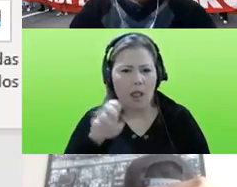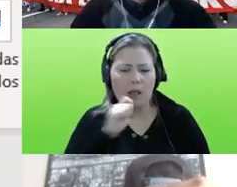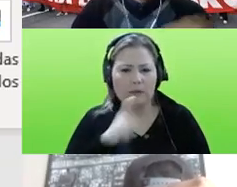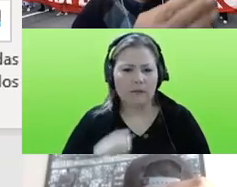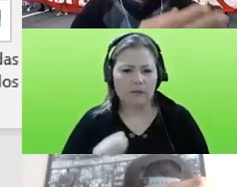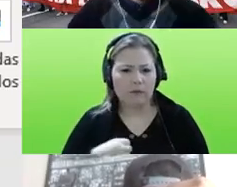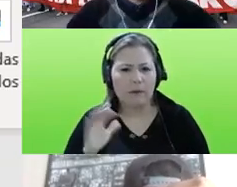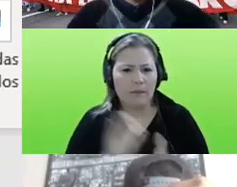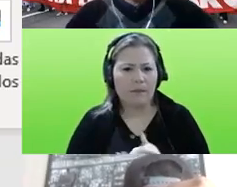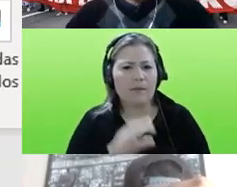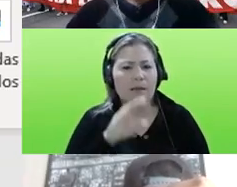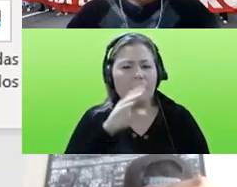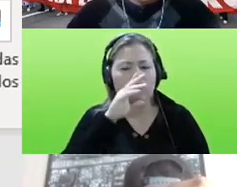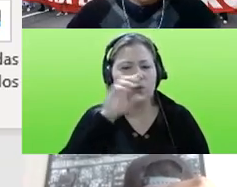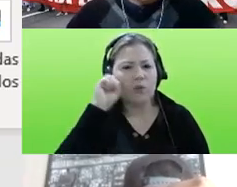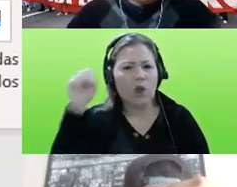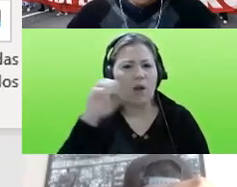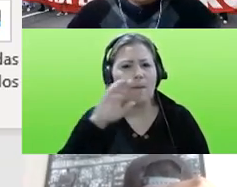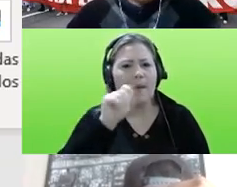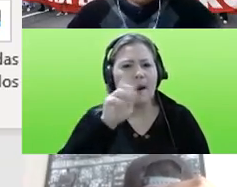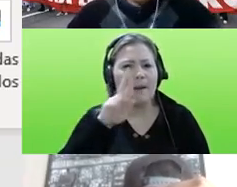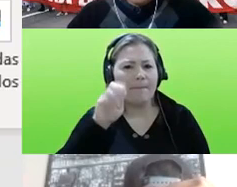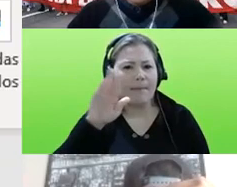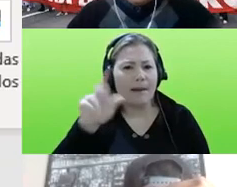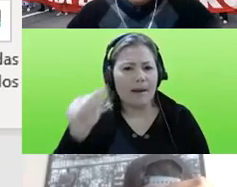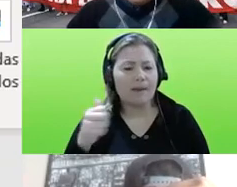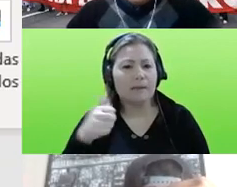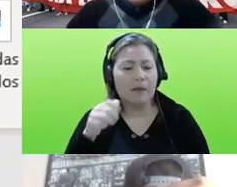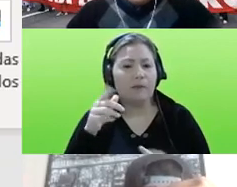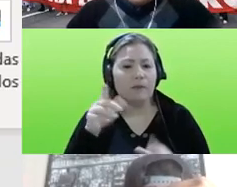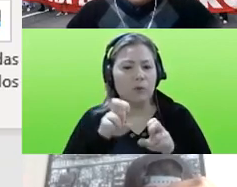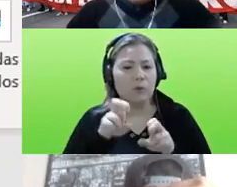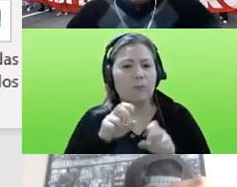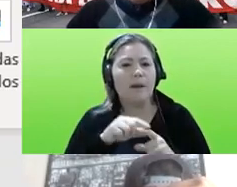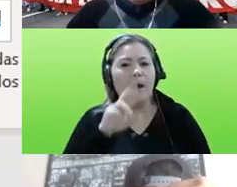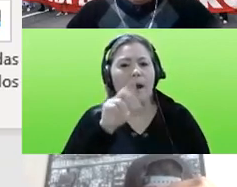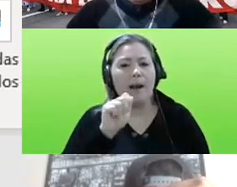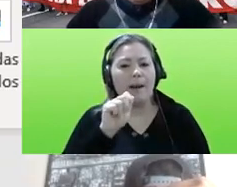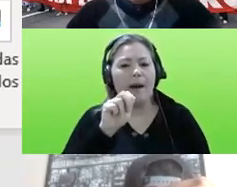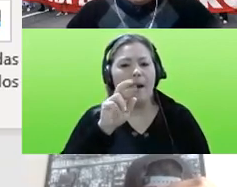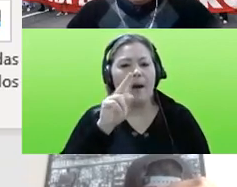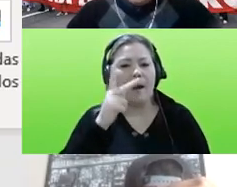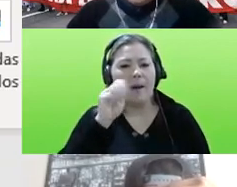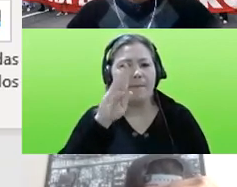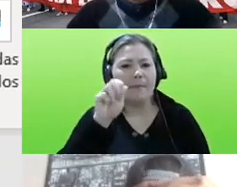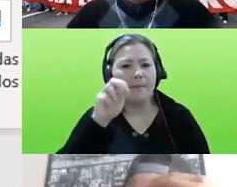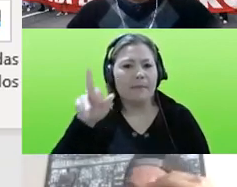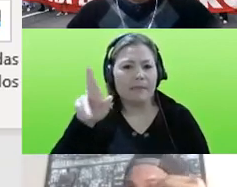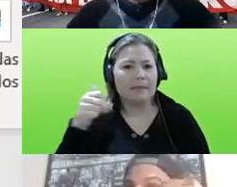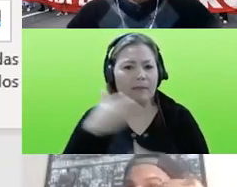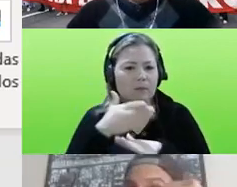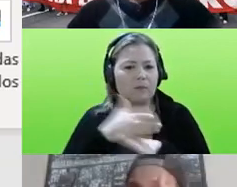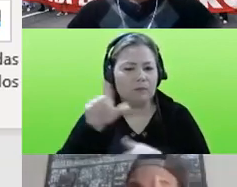Bárbara Freitag, que estava conosco nesse seminário sobre Habermas, ele escreveu em Razões